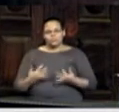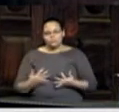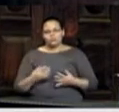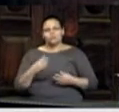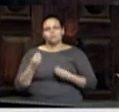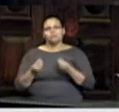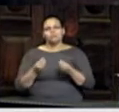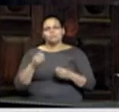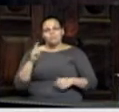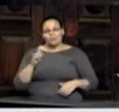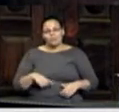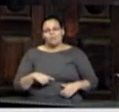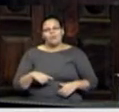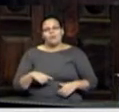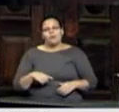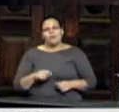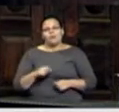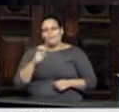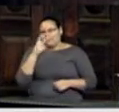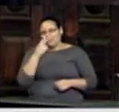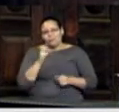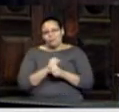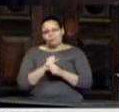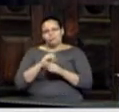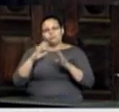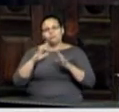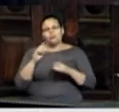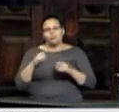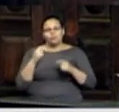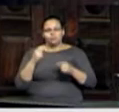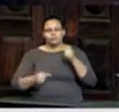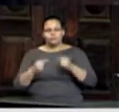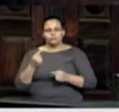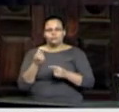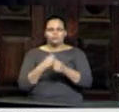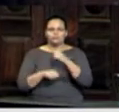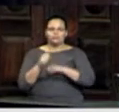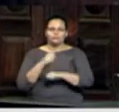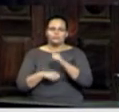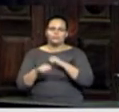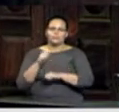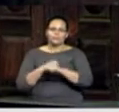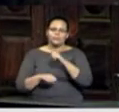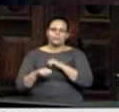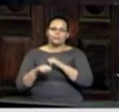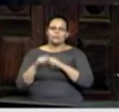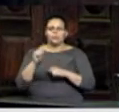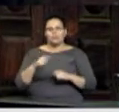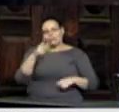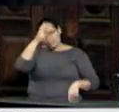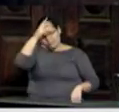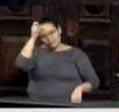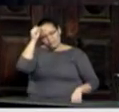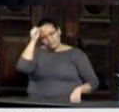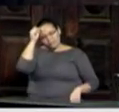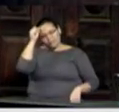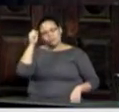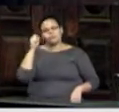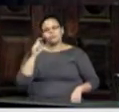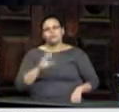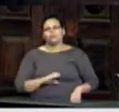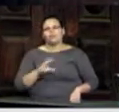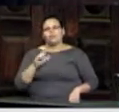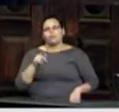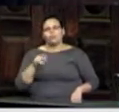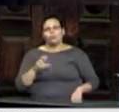sobre a bomba relógio político-administrativa que seria deixada para o novo prefeito de Campos, Rafael Diniz,